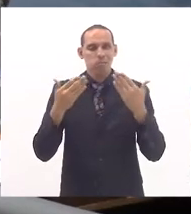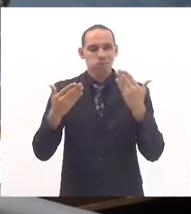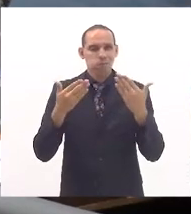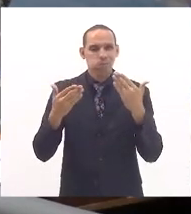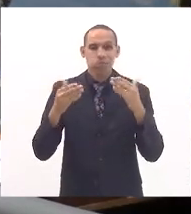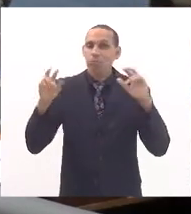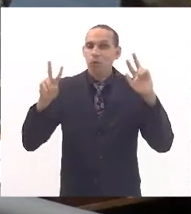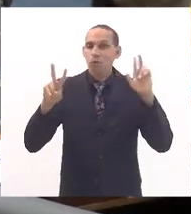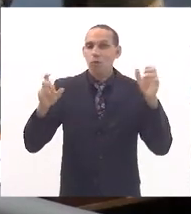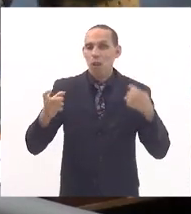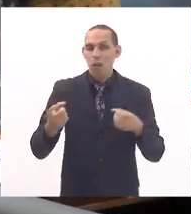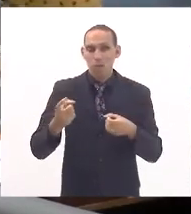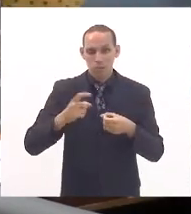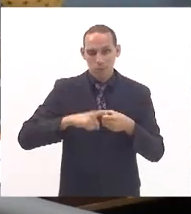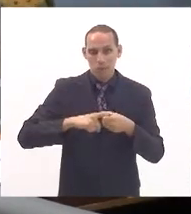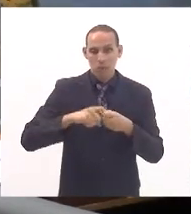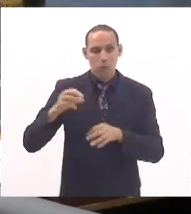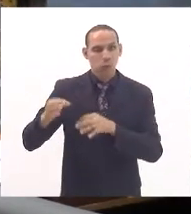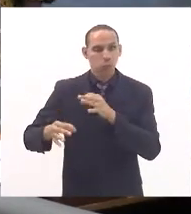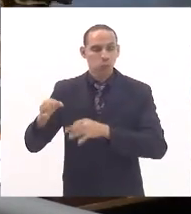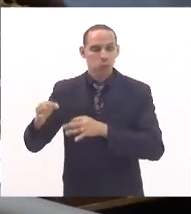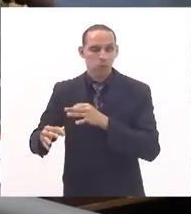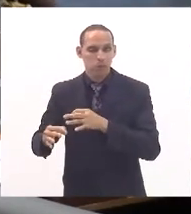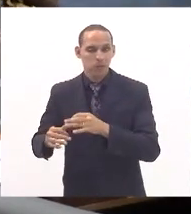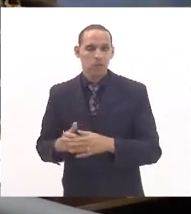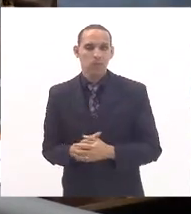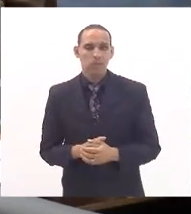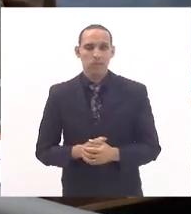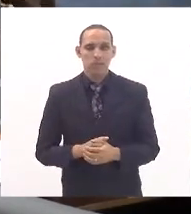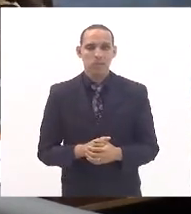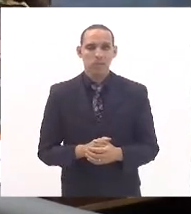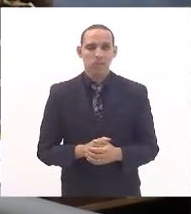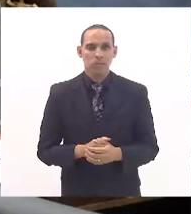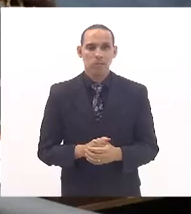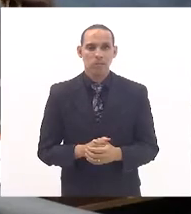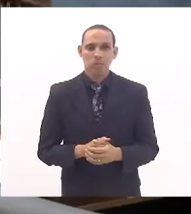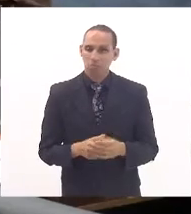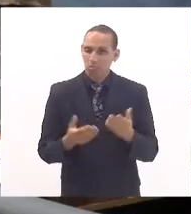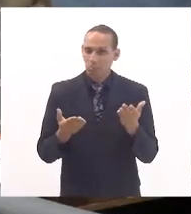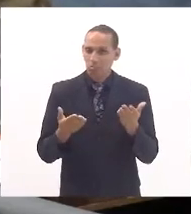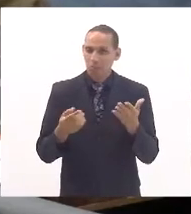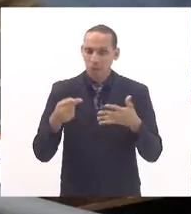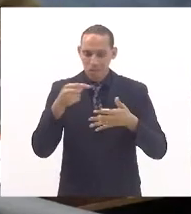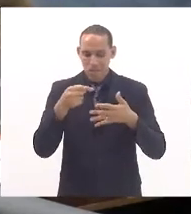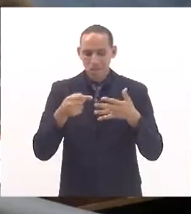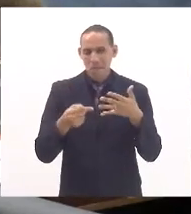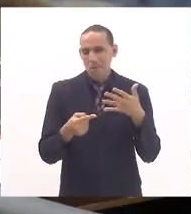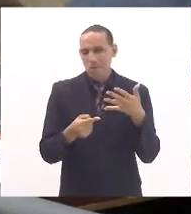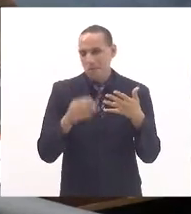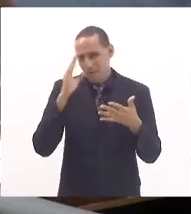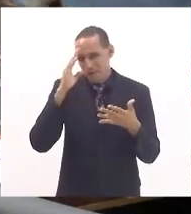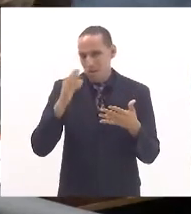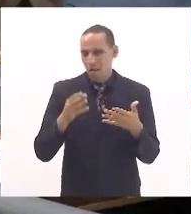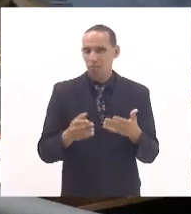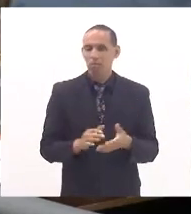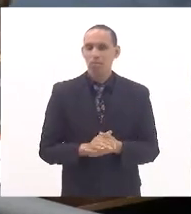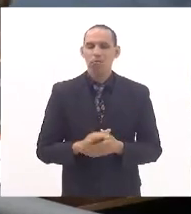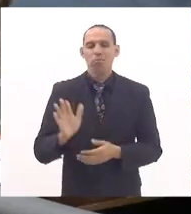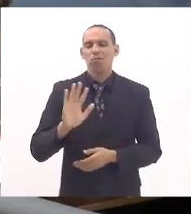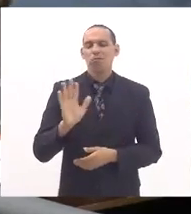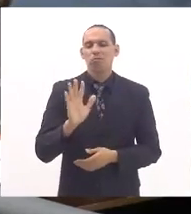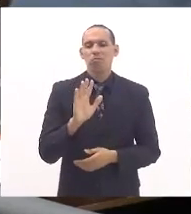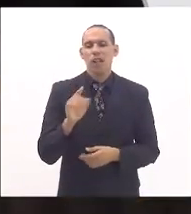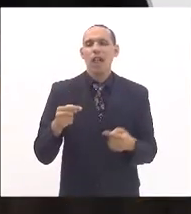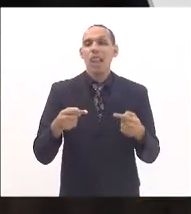a recuperação judicial. O senhor já aí nos pontos sensíveis? Não, em relação